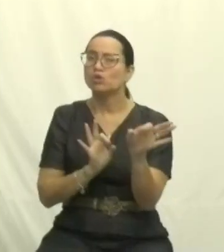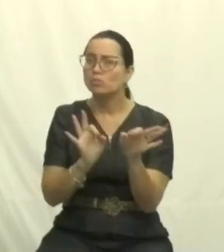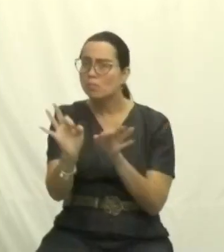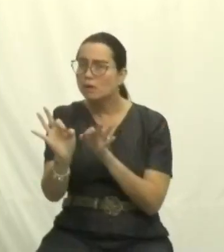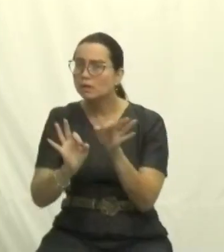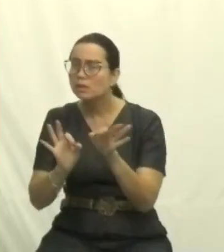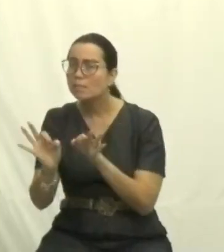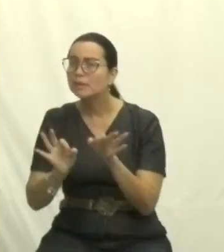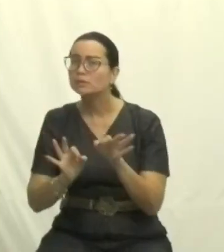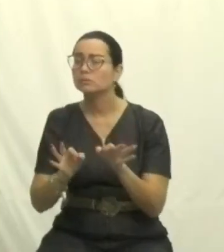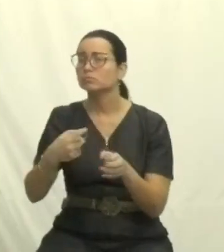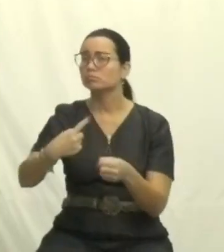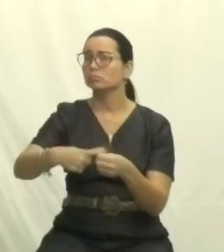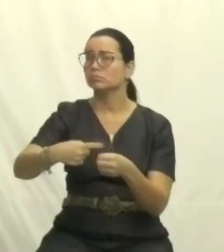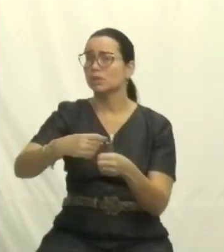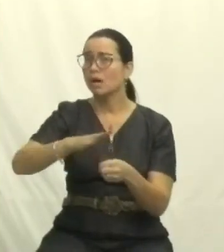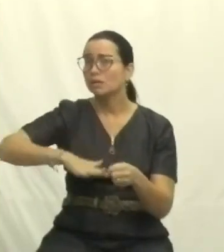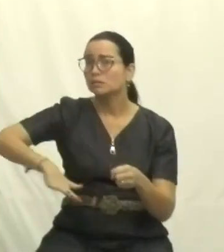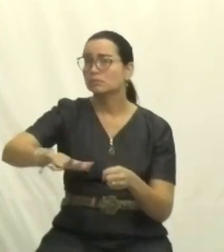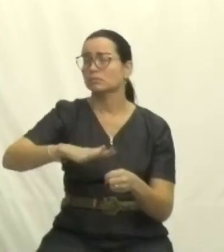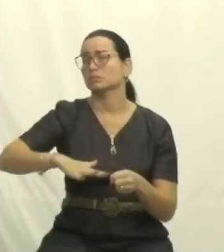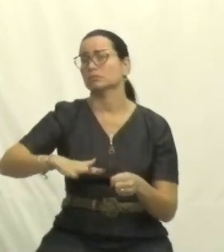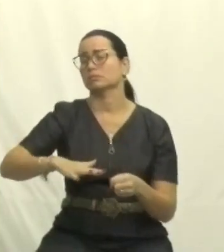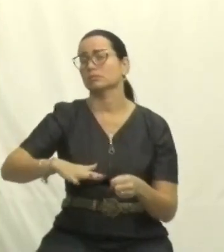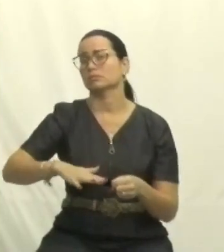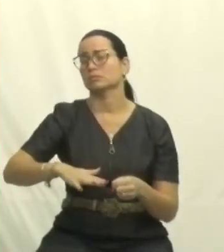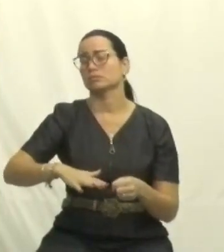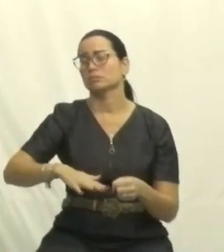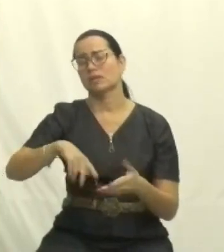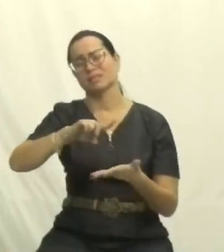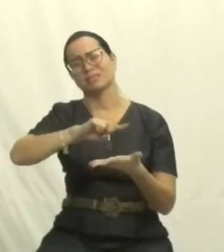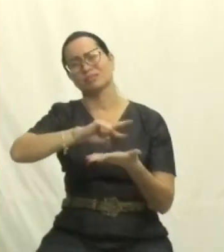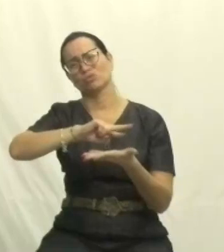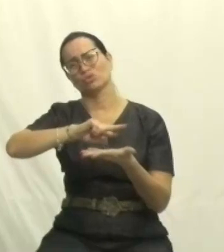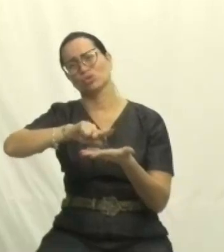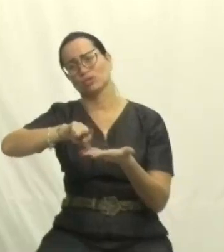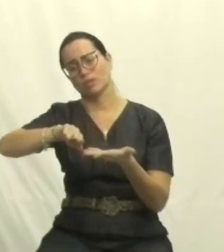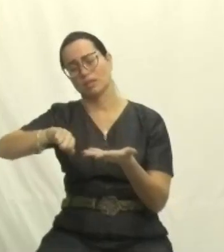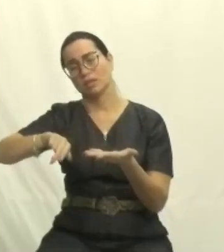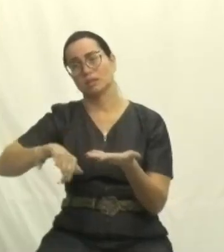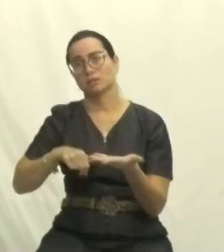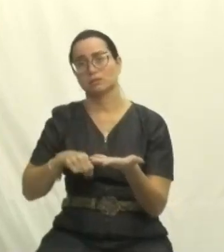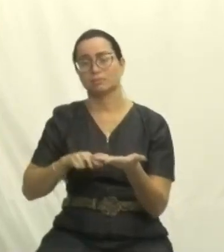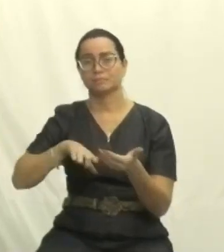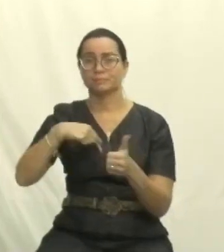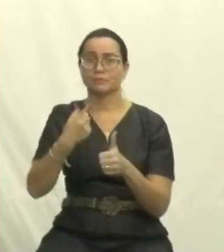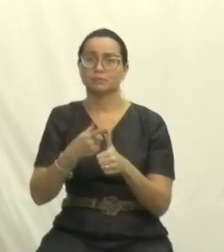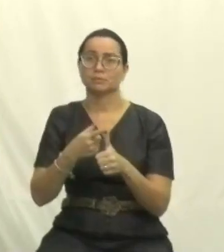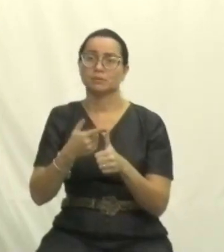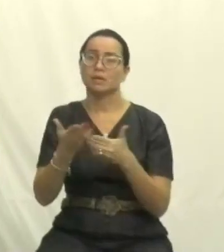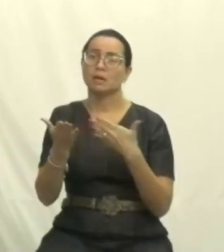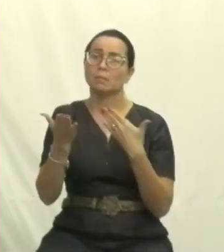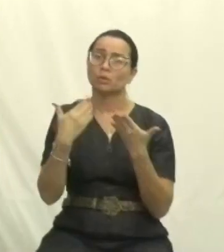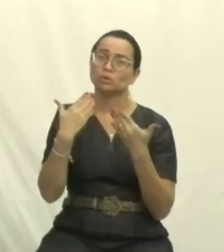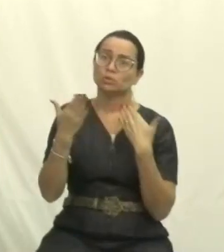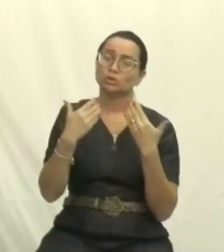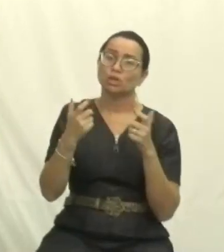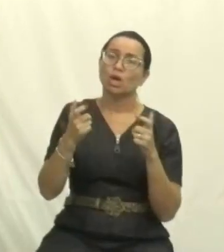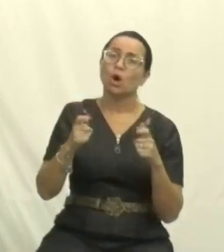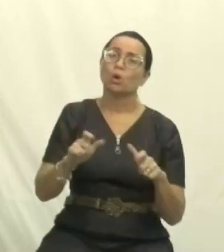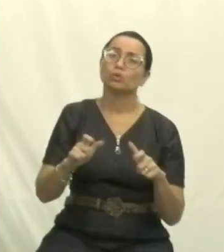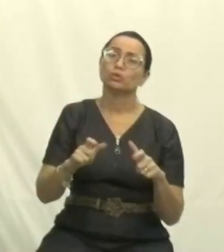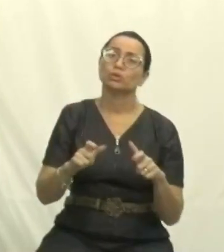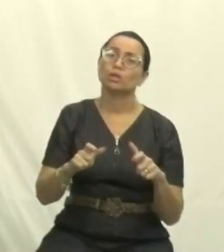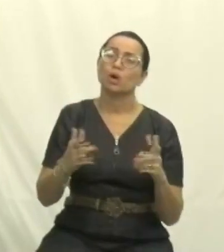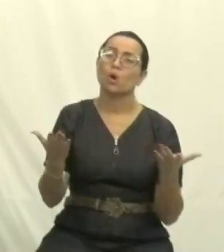Pinheirinho. E isso passa por diversas situações. Uma delas, por debater o local onde hoje está instalada